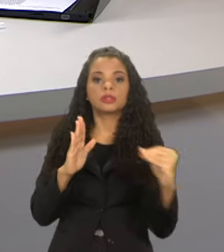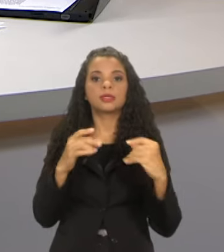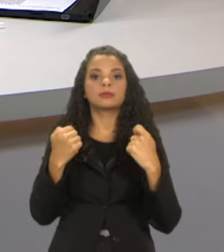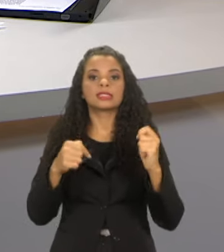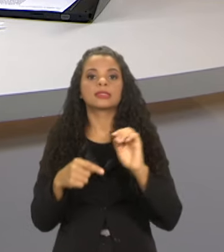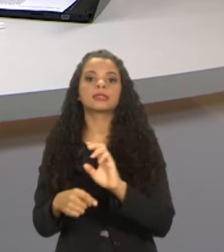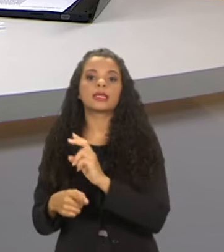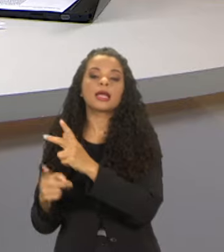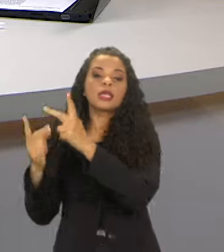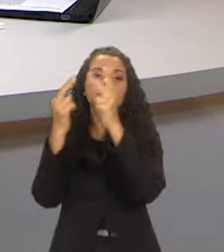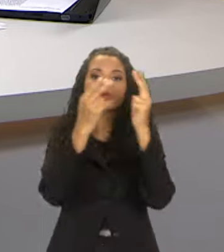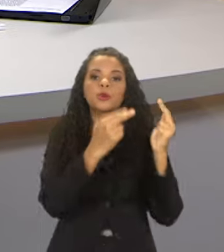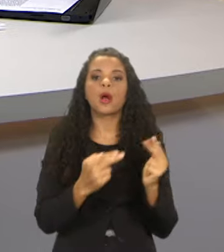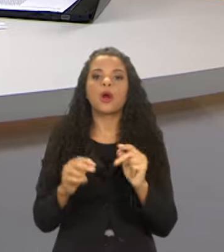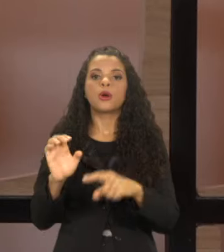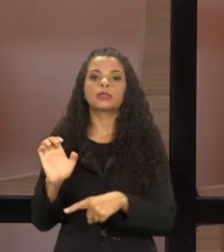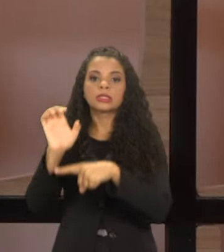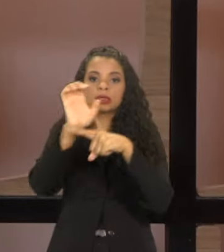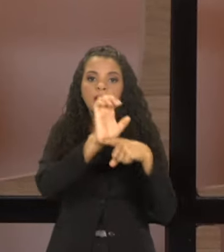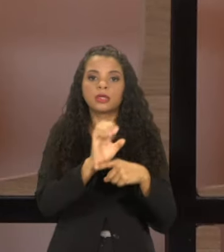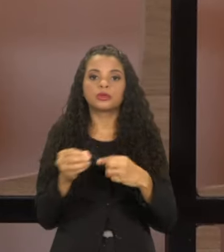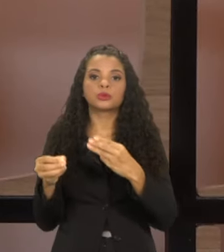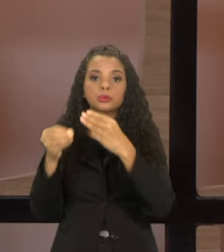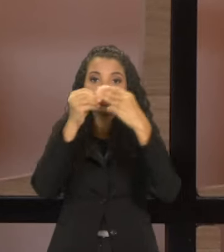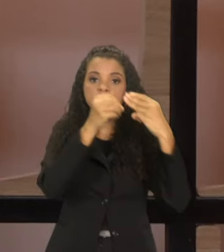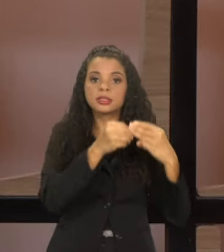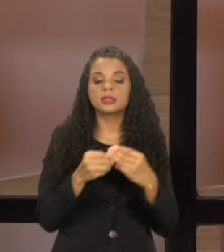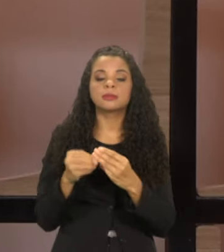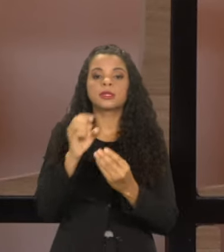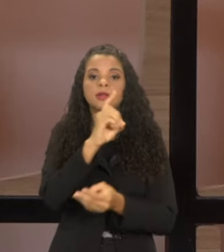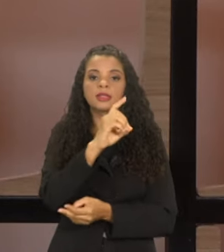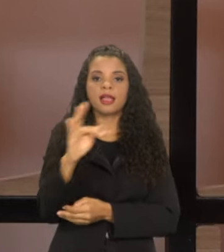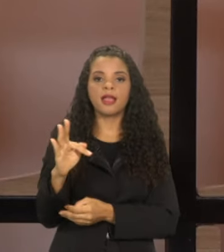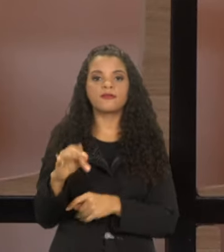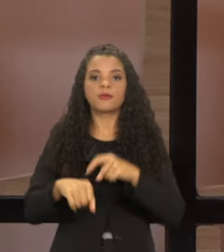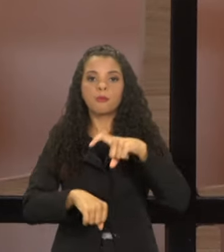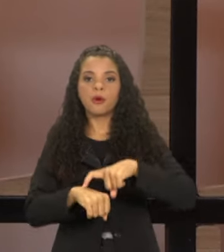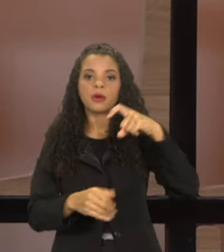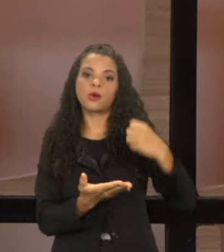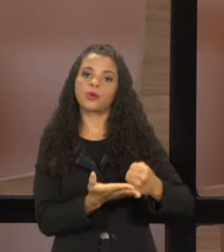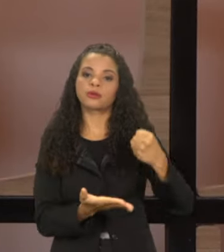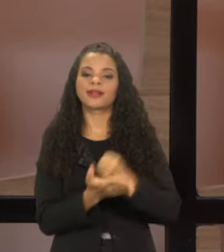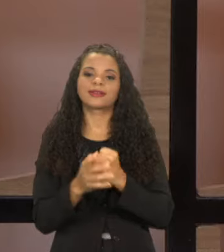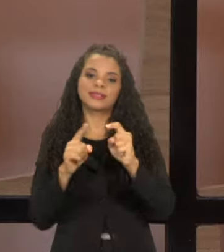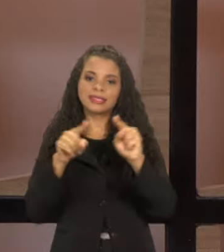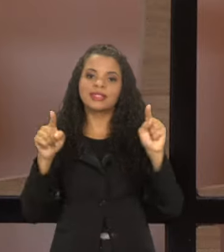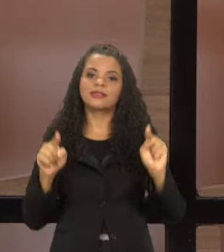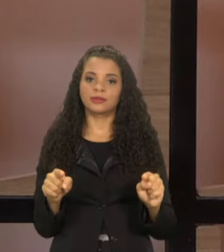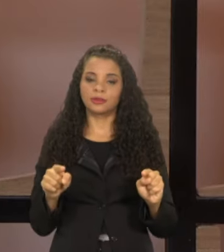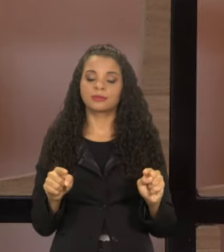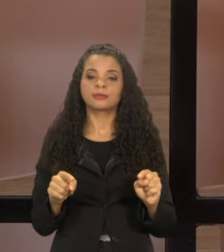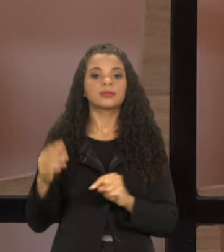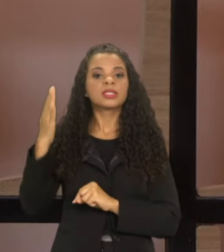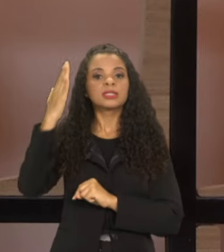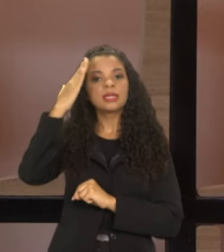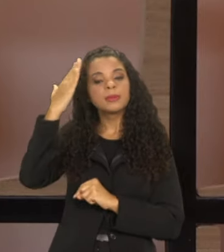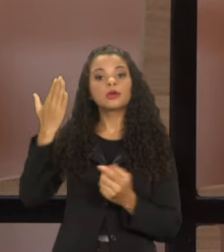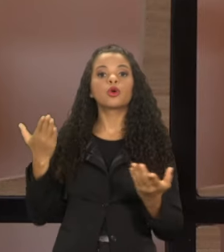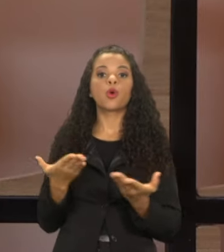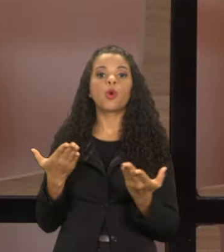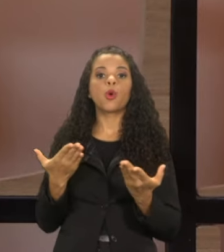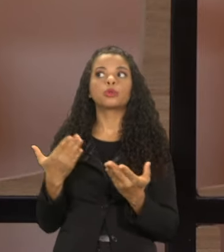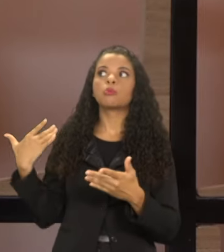pelos municípios e pelo Distrito Federal na hora de contratar os servidores. E a gente sabe que hoje, e desde